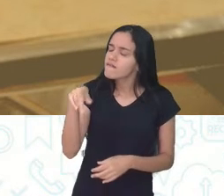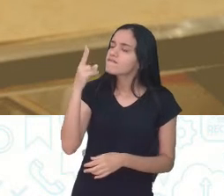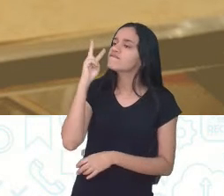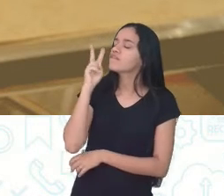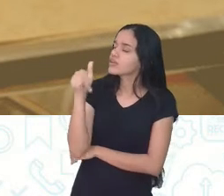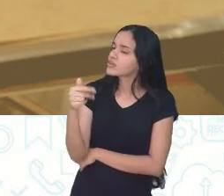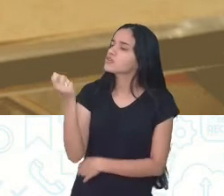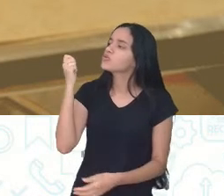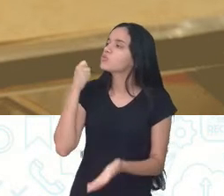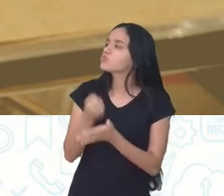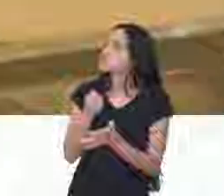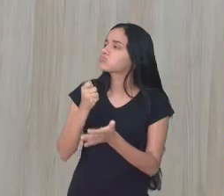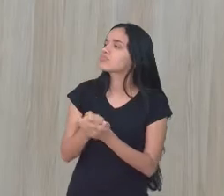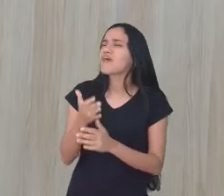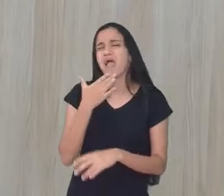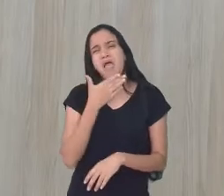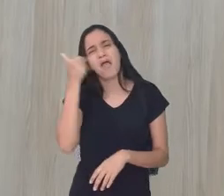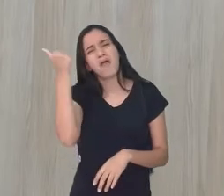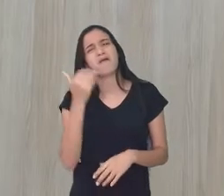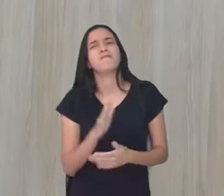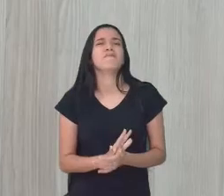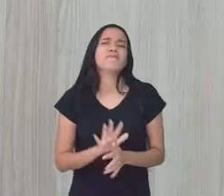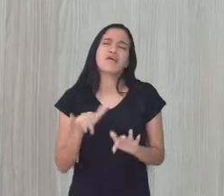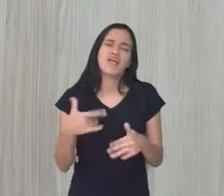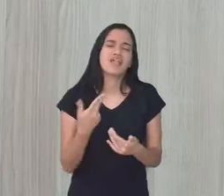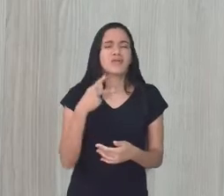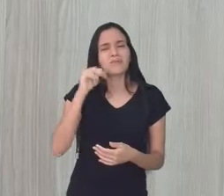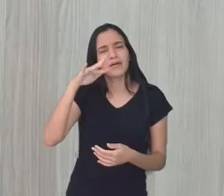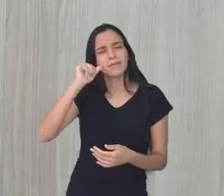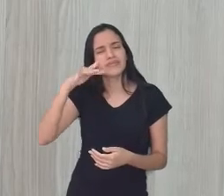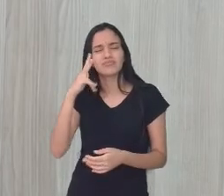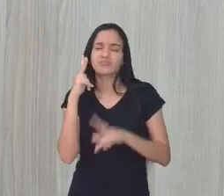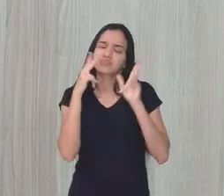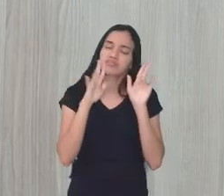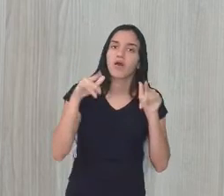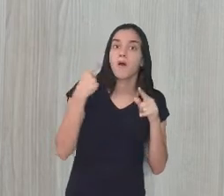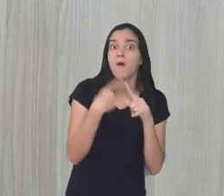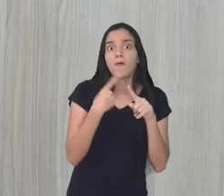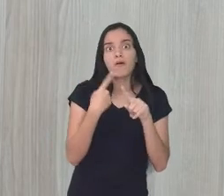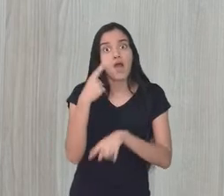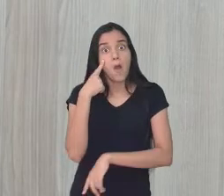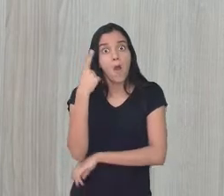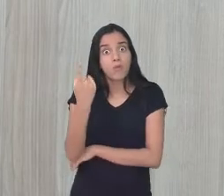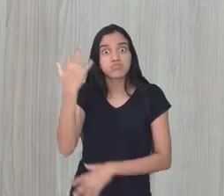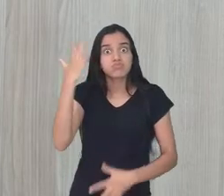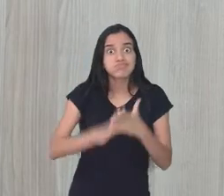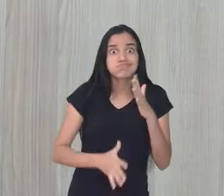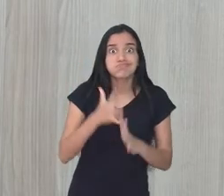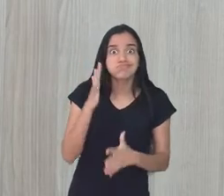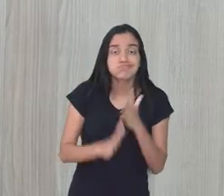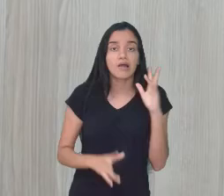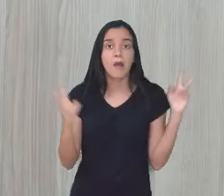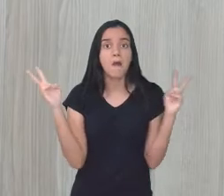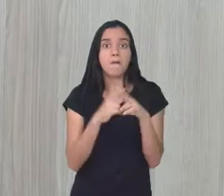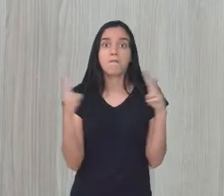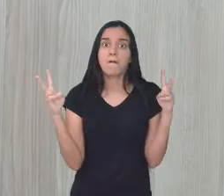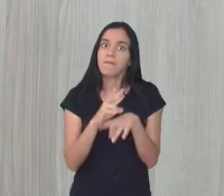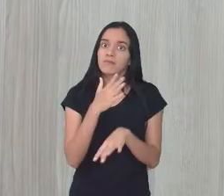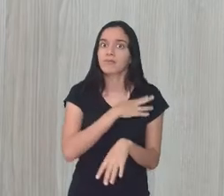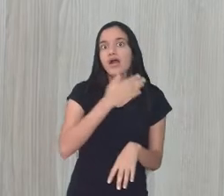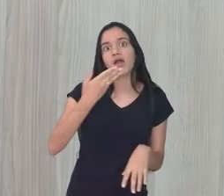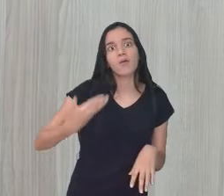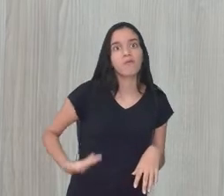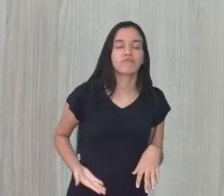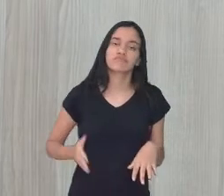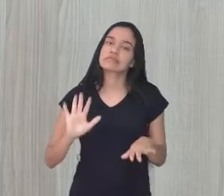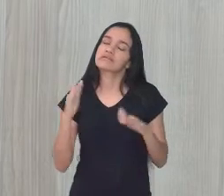Meu Deus do céu, acho que é melhor mandar Pedrinho ir dormir. Porque olha só a confusão que ele fez para poder governar pelo poder,